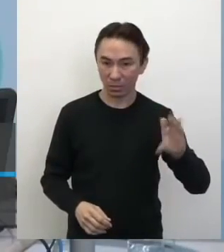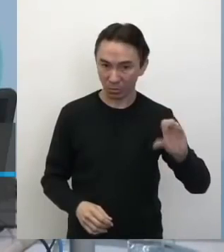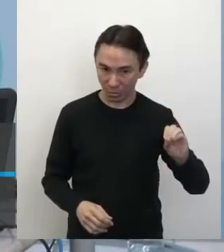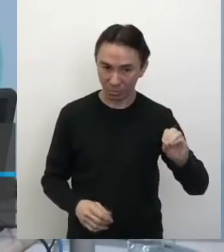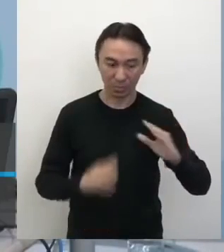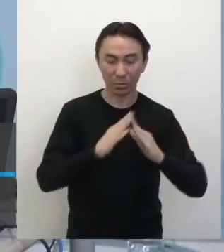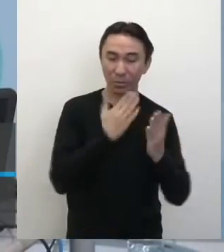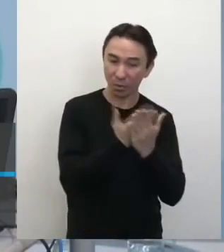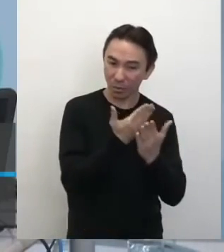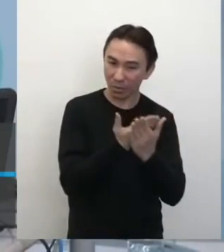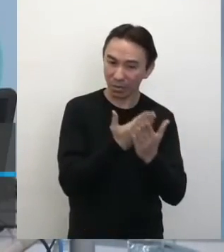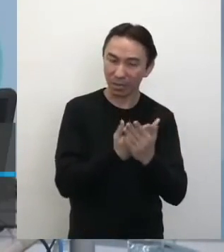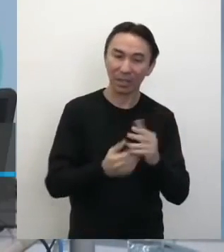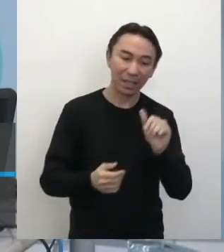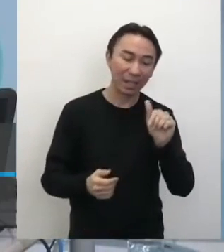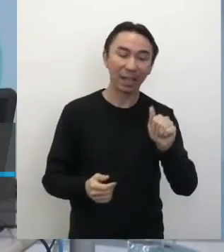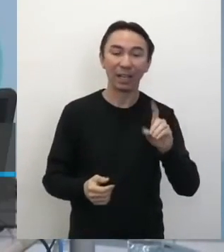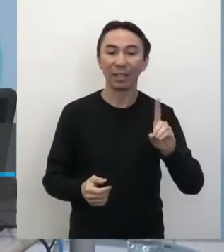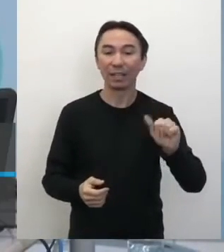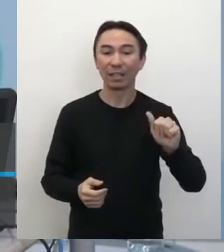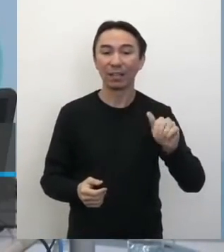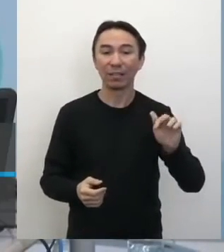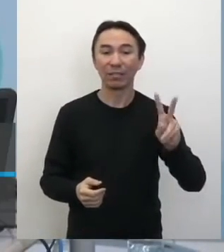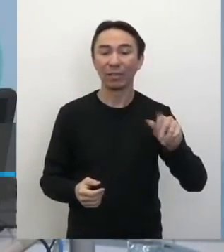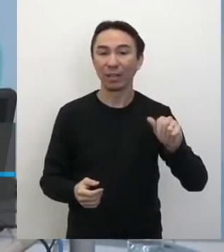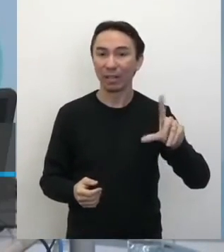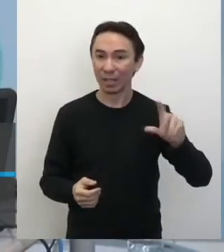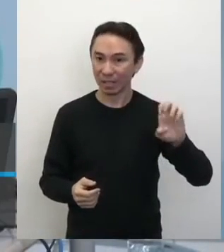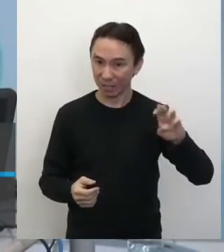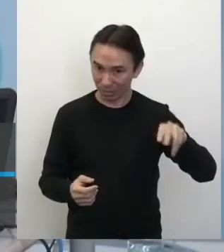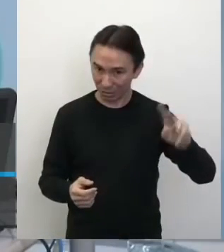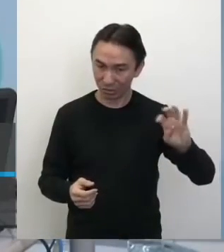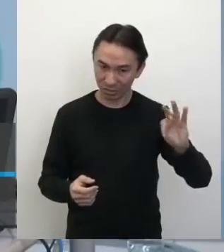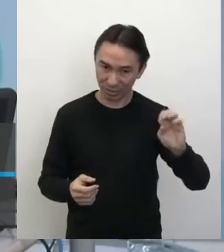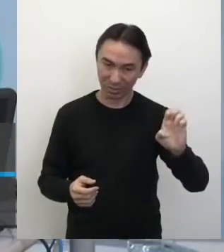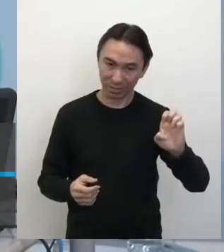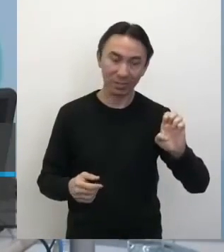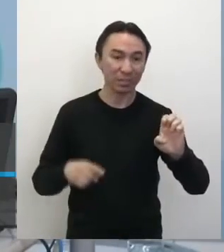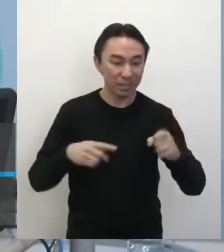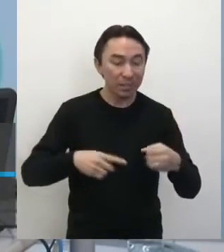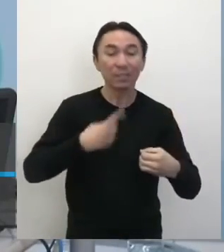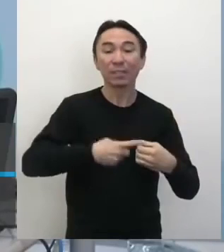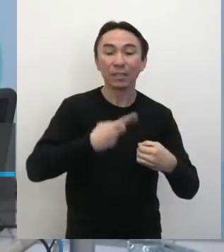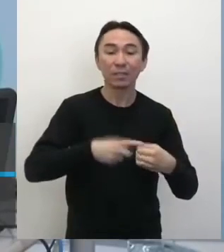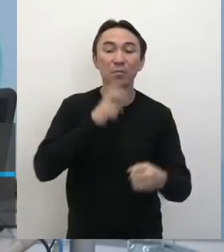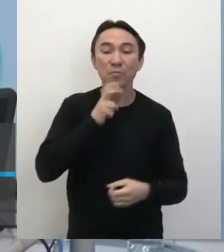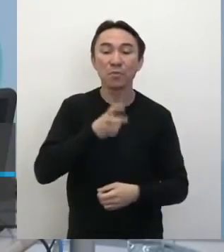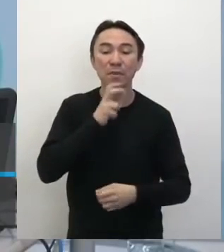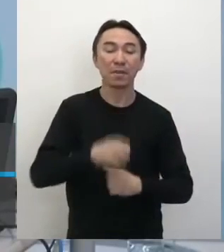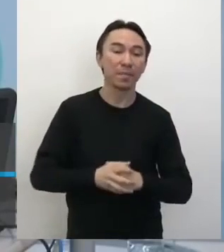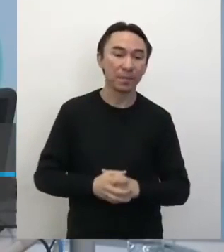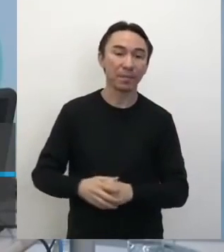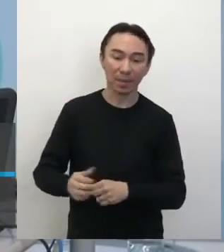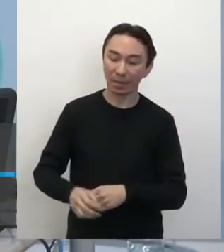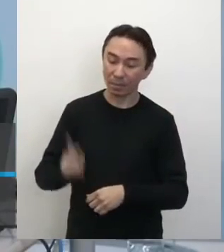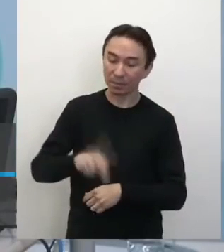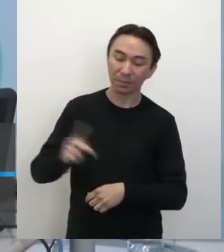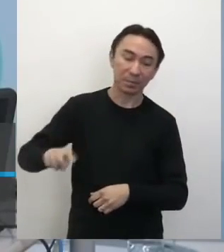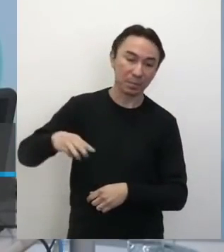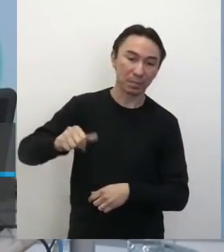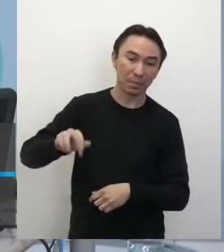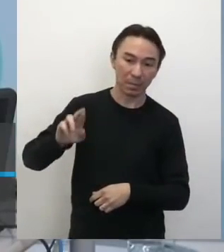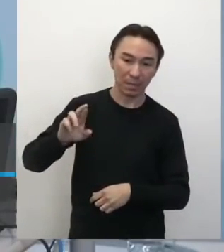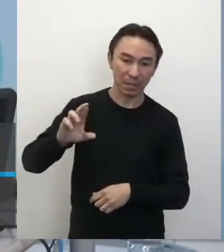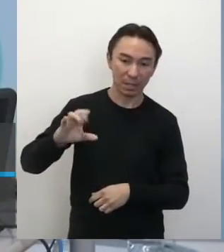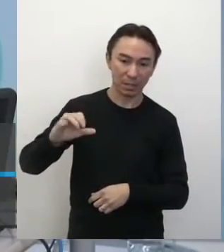de Sorocaba, aqui participando também, sempre com a gente. Bom dia ao professor Márcio, da escola Joaquim, aí é